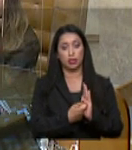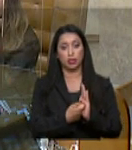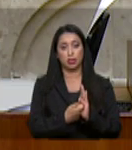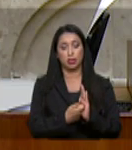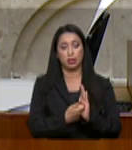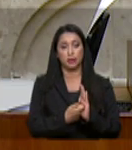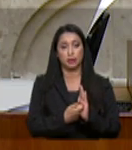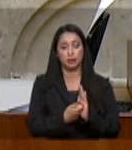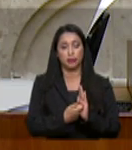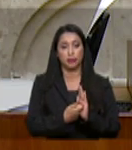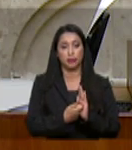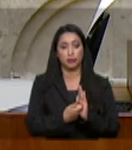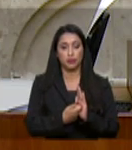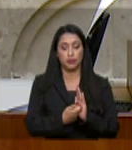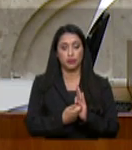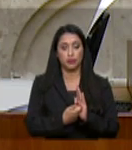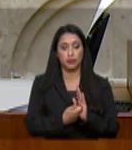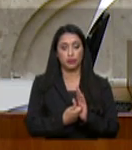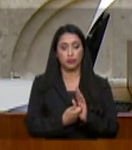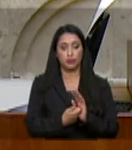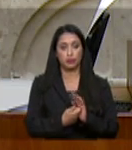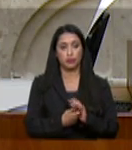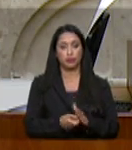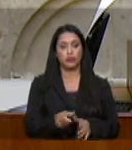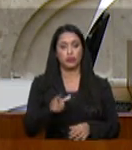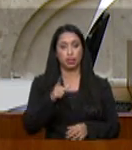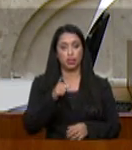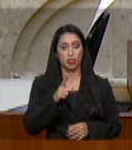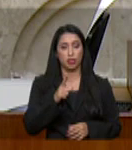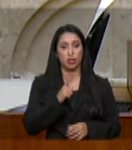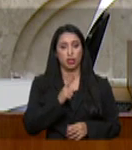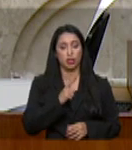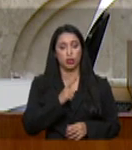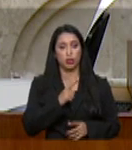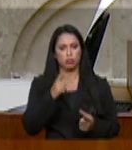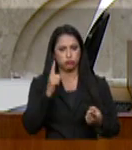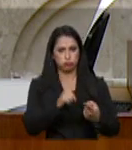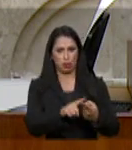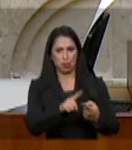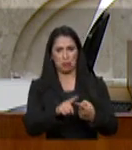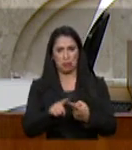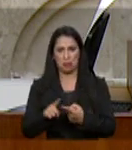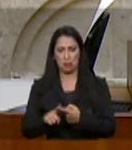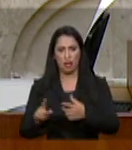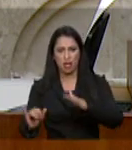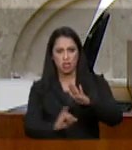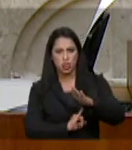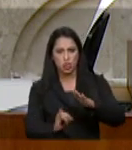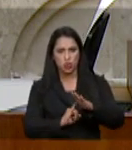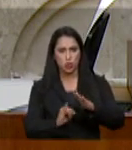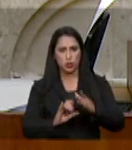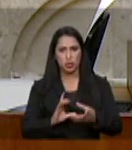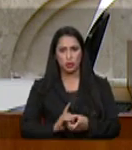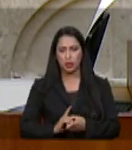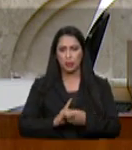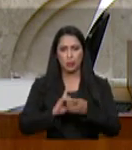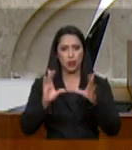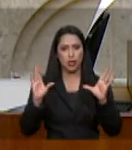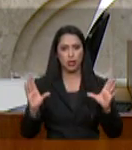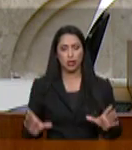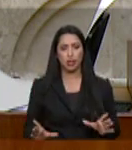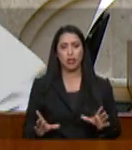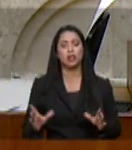é acerca da em seus atentados As instituições democráticas EA democracia